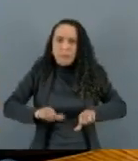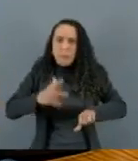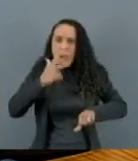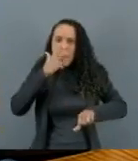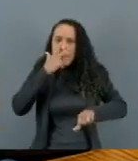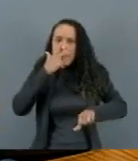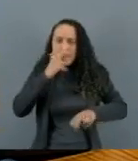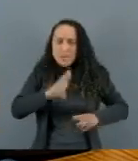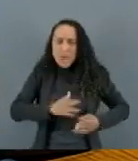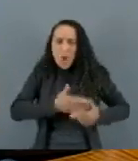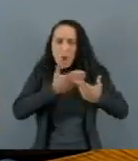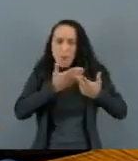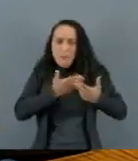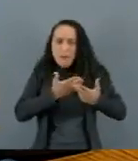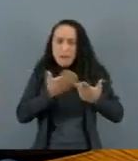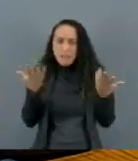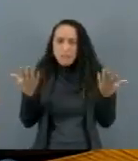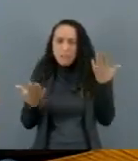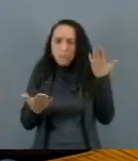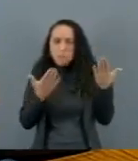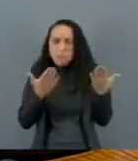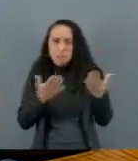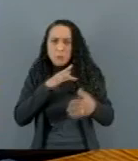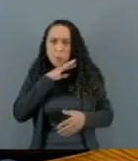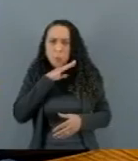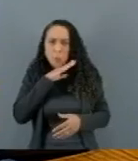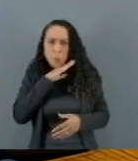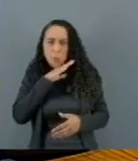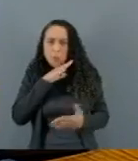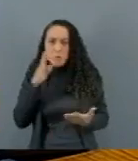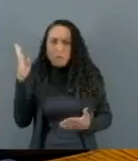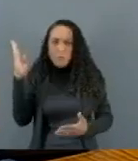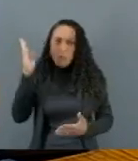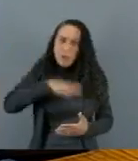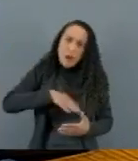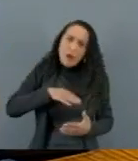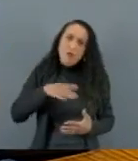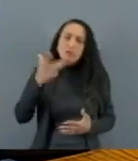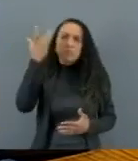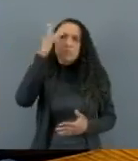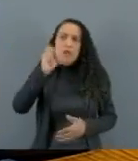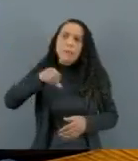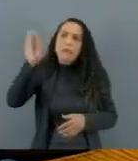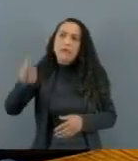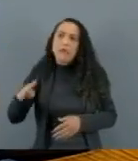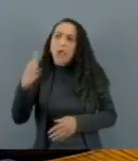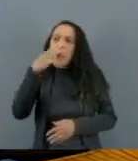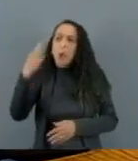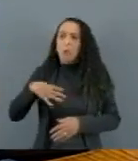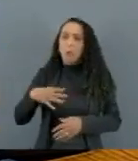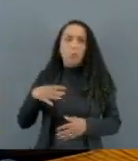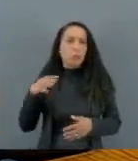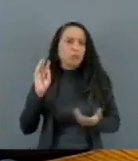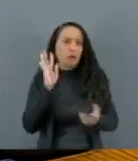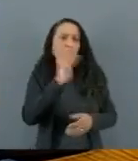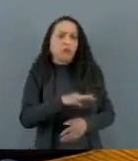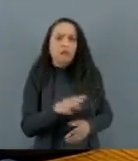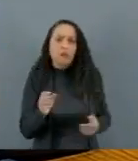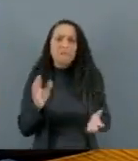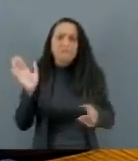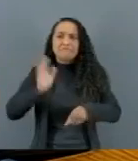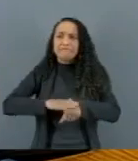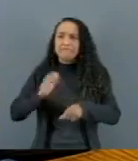Kafka, né? A gente não sabe aonde está quem nos acusa, o que é que está acontecendo. É um